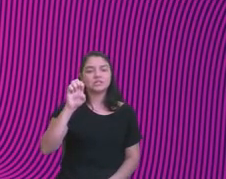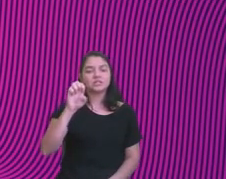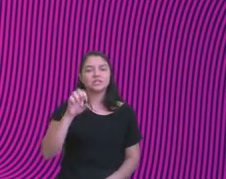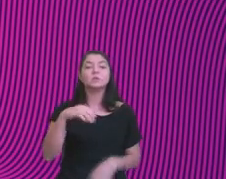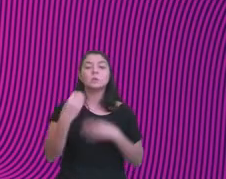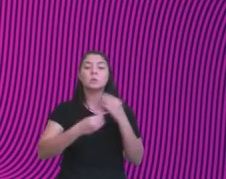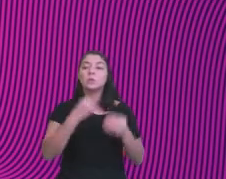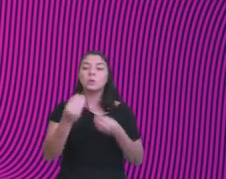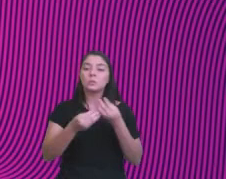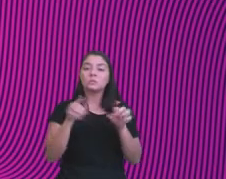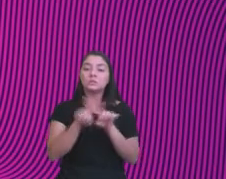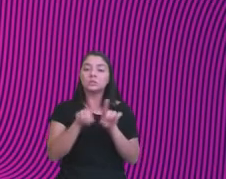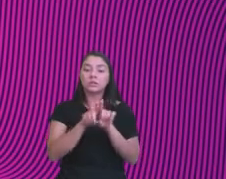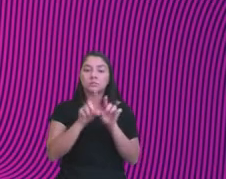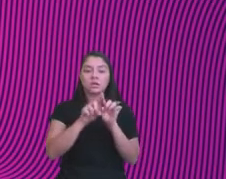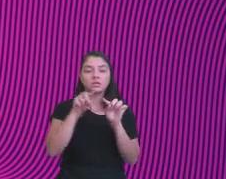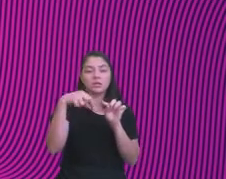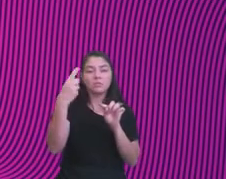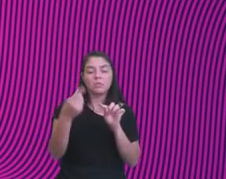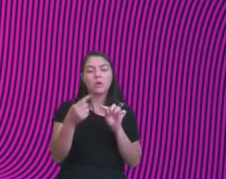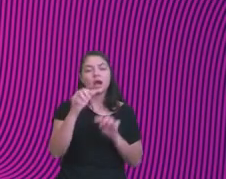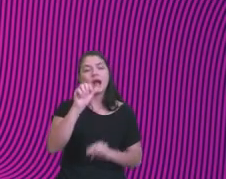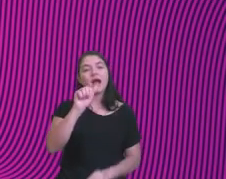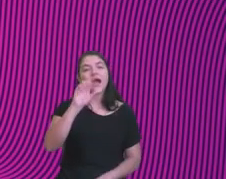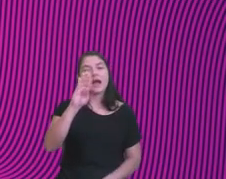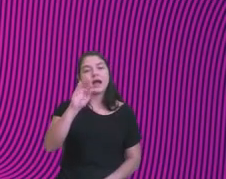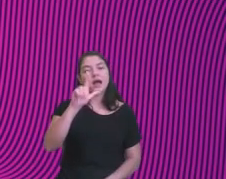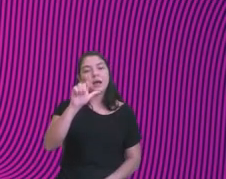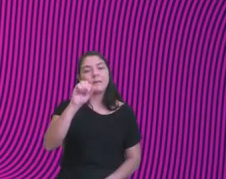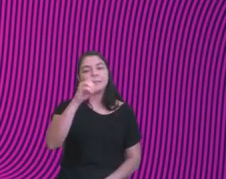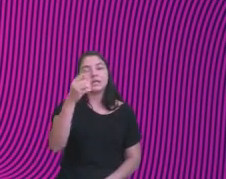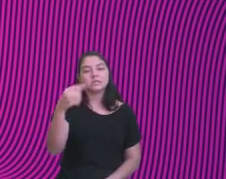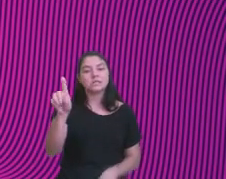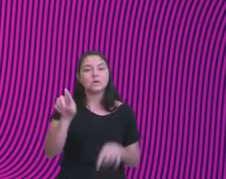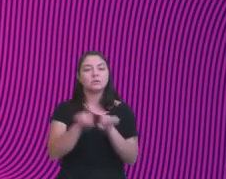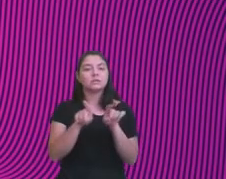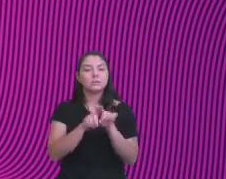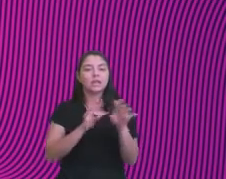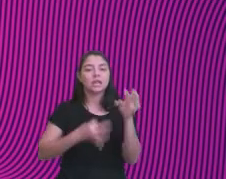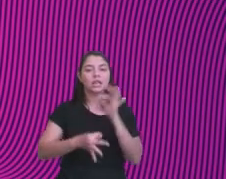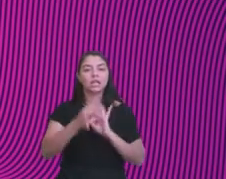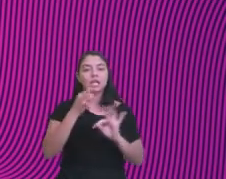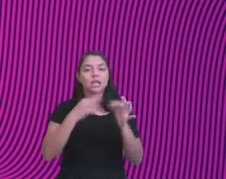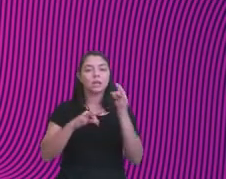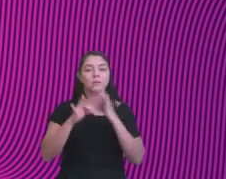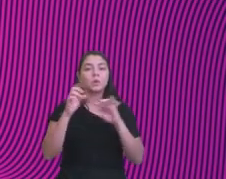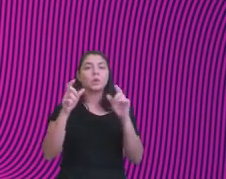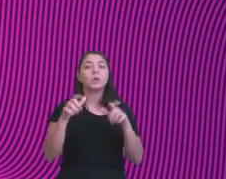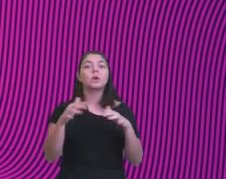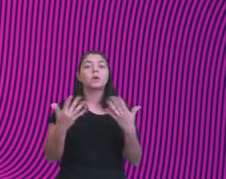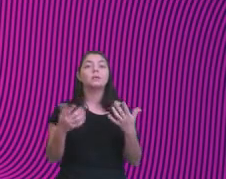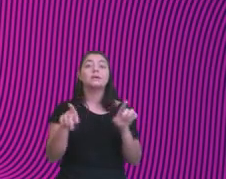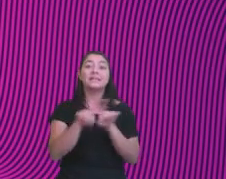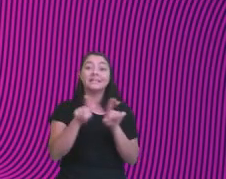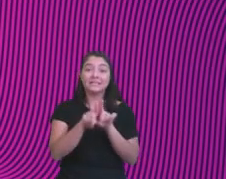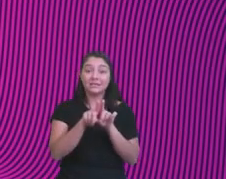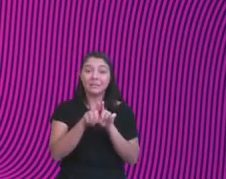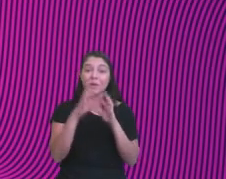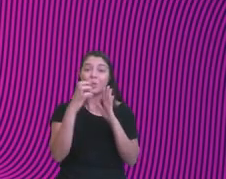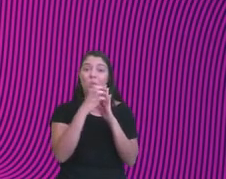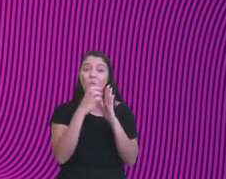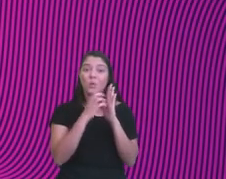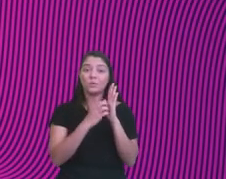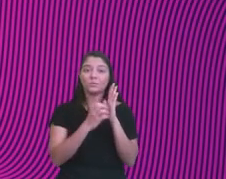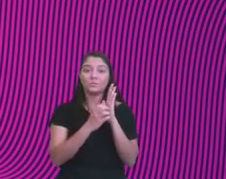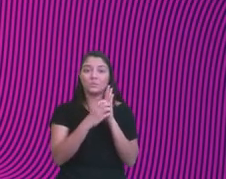possibilidade aí de ablação, de terapia local na lesão hepática? Como você e o HIV acabou de ser